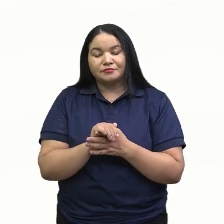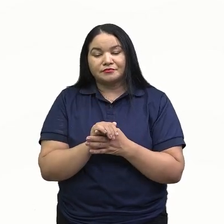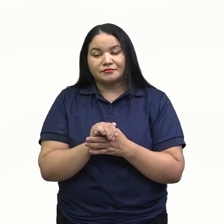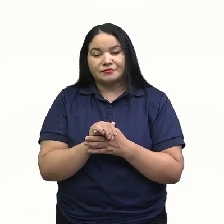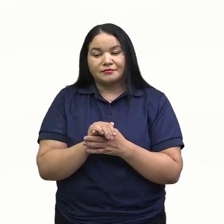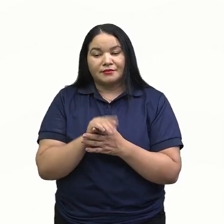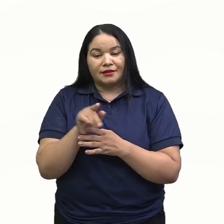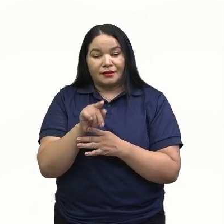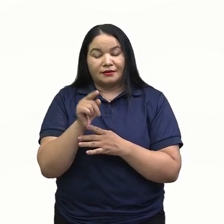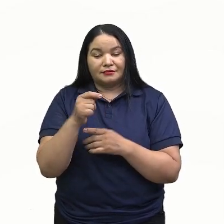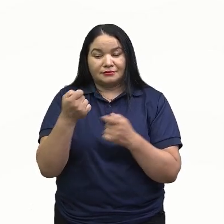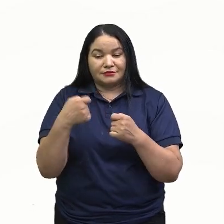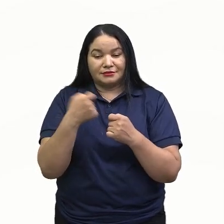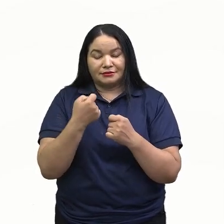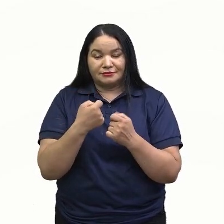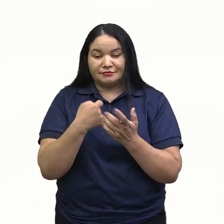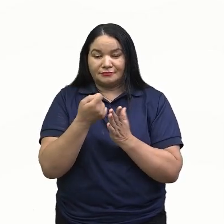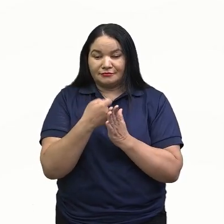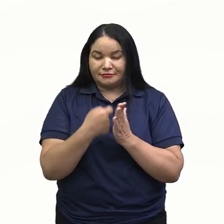vai escrever o dado aqui, ó.